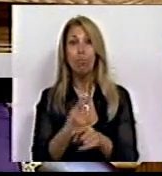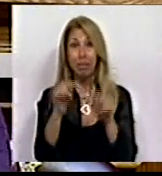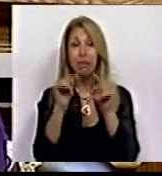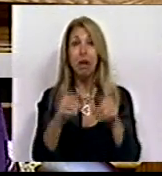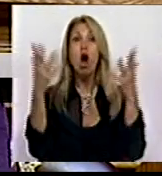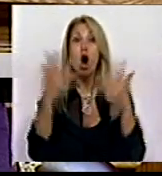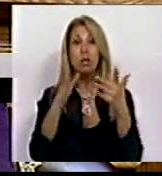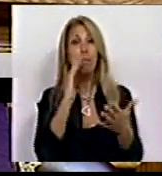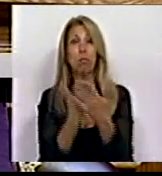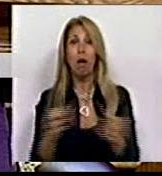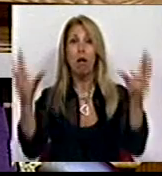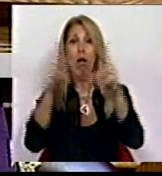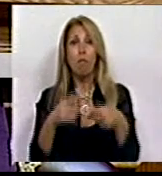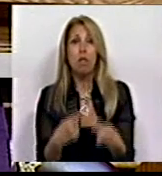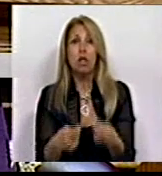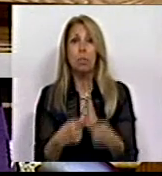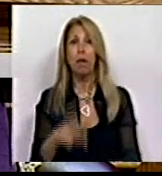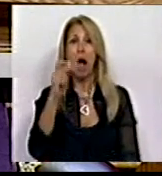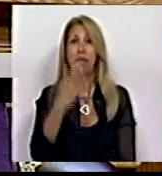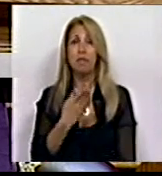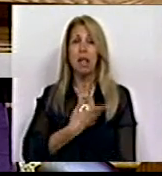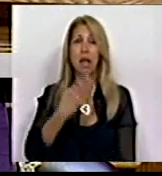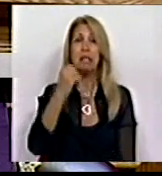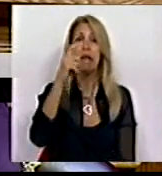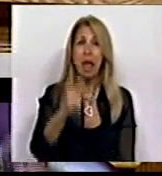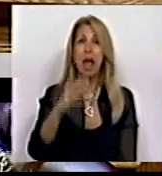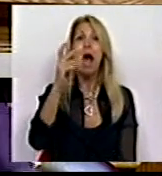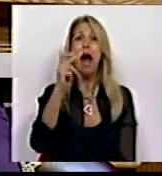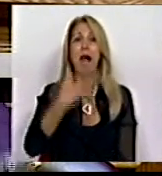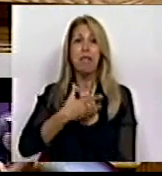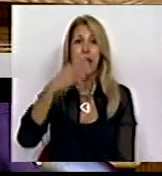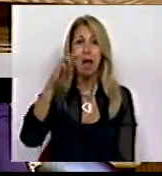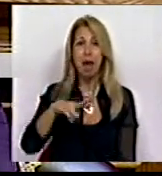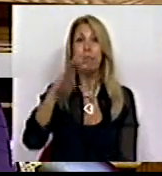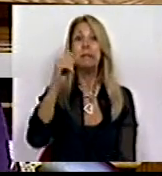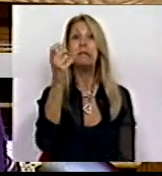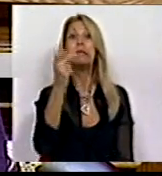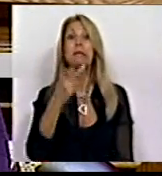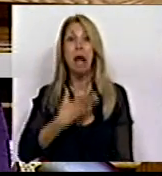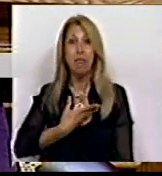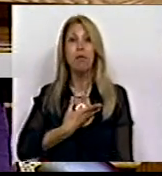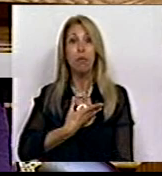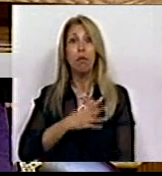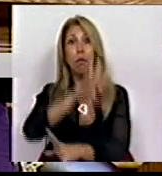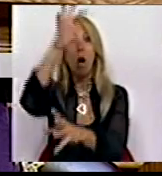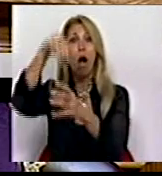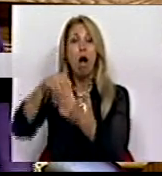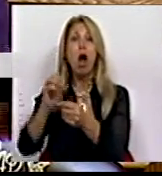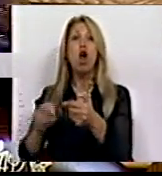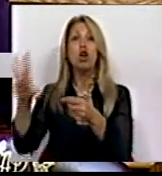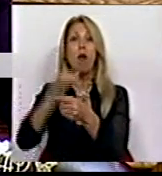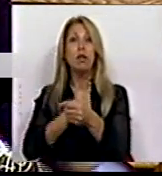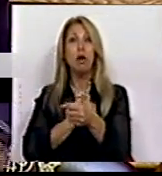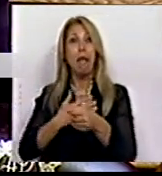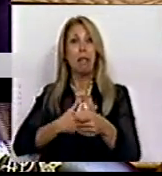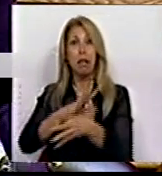traz novos encargos, nomeadamente com a ADSE, a ADM e a SAD, incorpora um conjunto de novas entidades no perímetro orçamental,